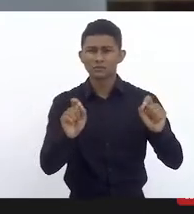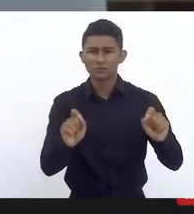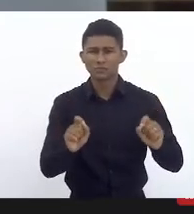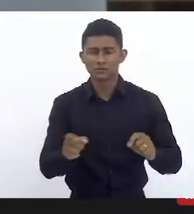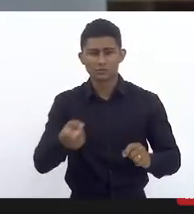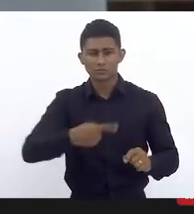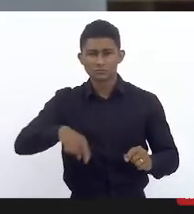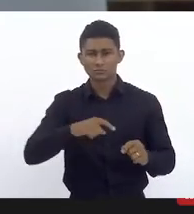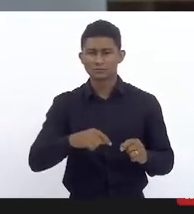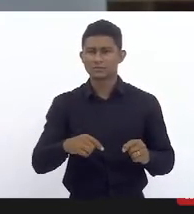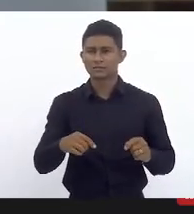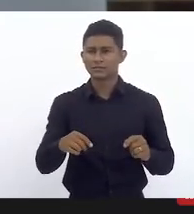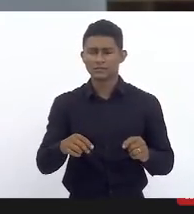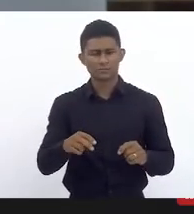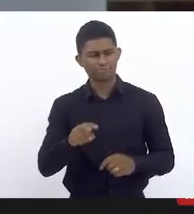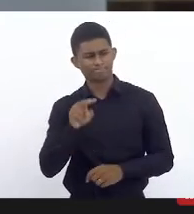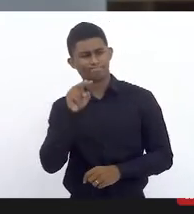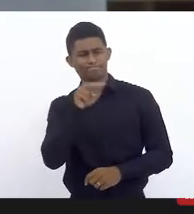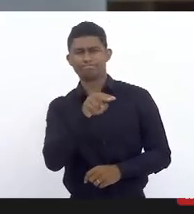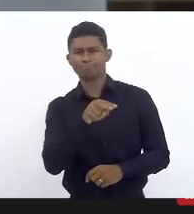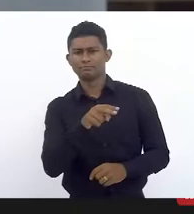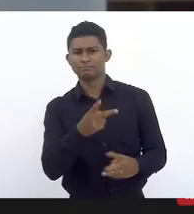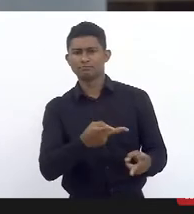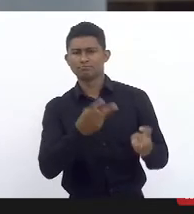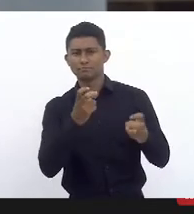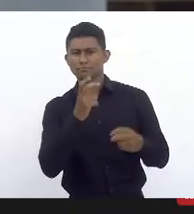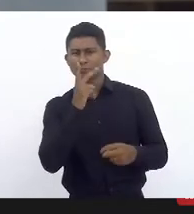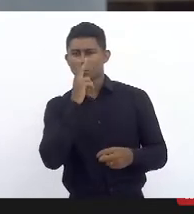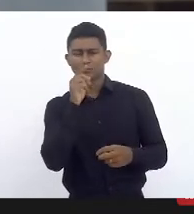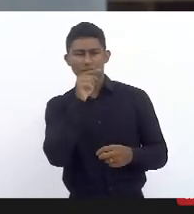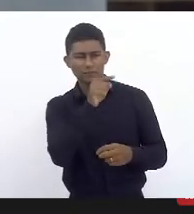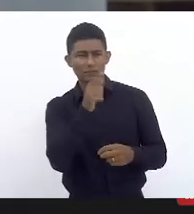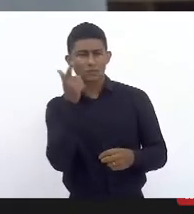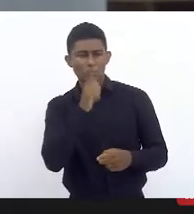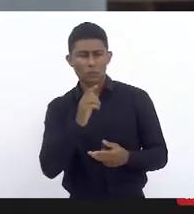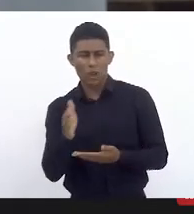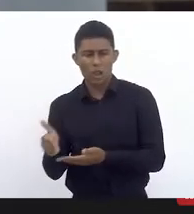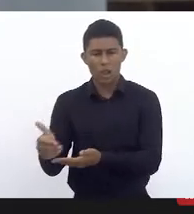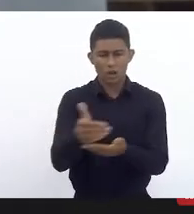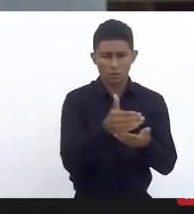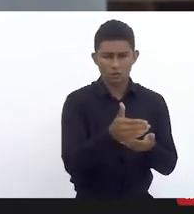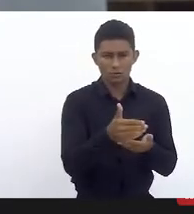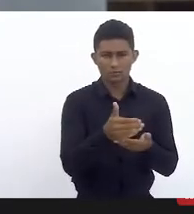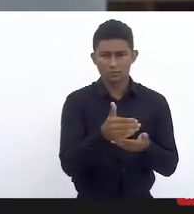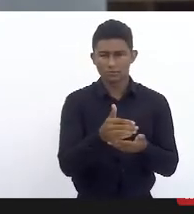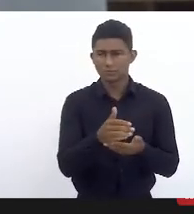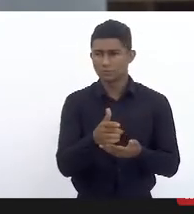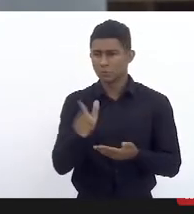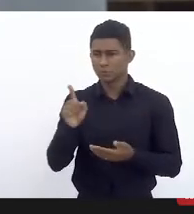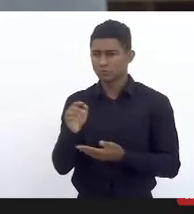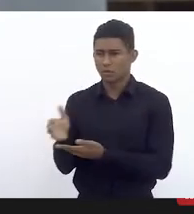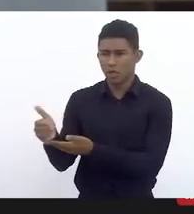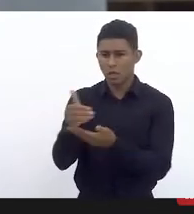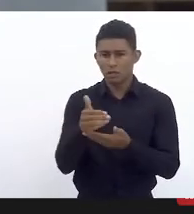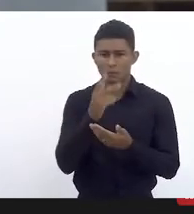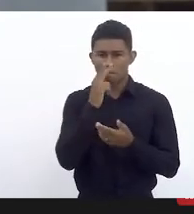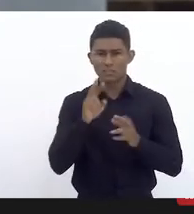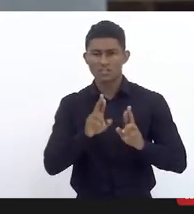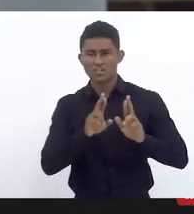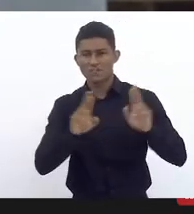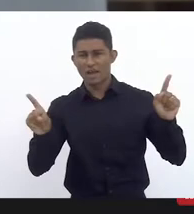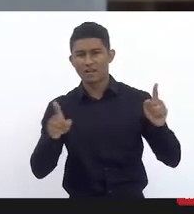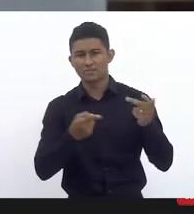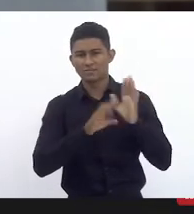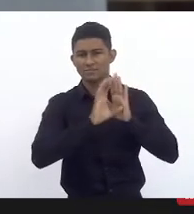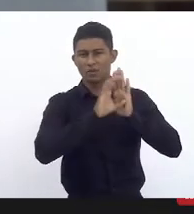vê da relação entre o arrecadado no exercício com o arrecadado no outro exercício. É uma diferença conceitual